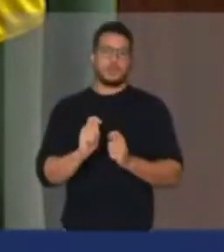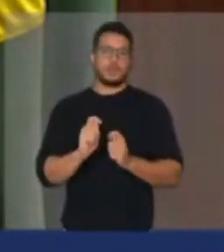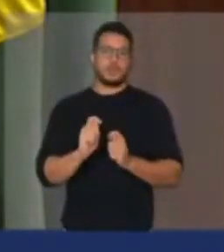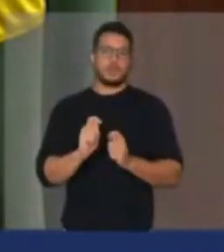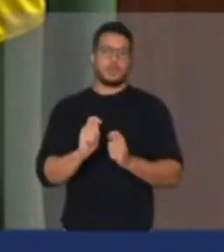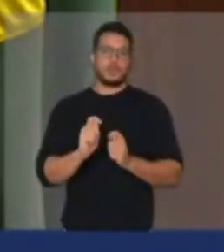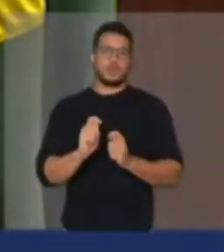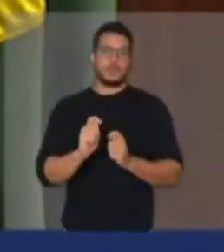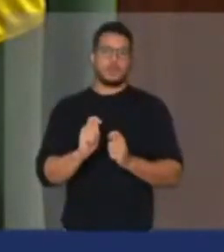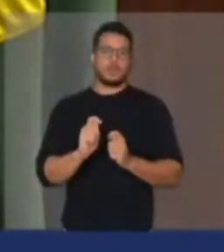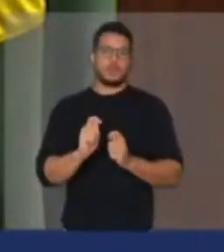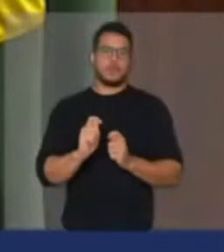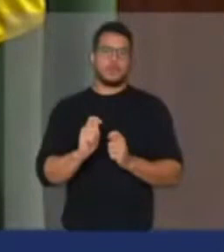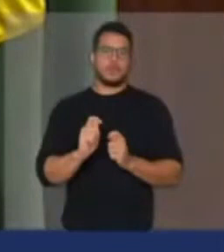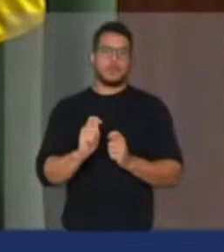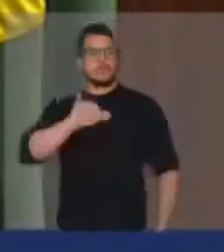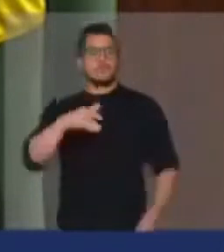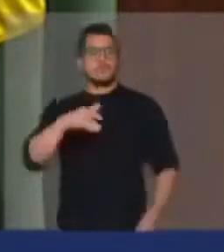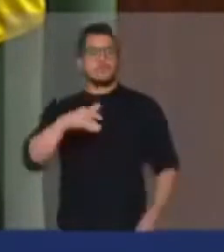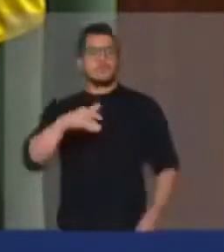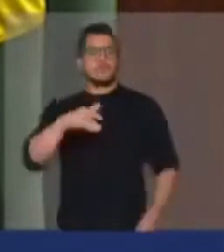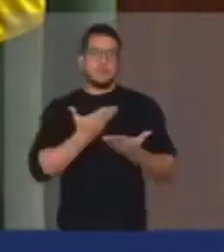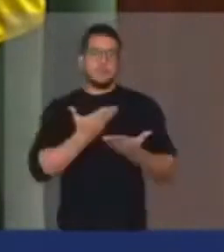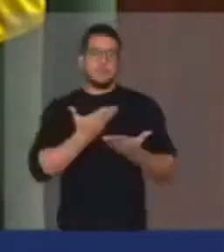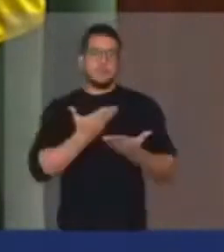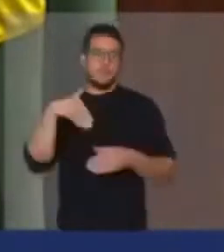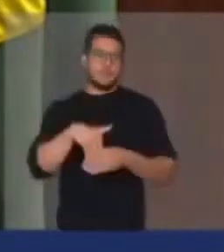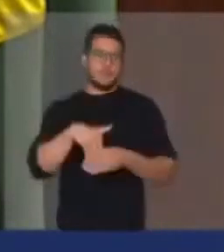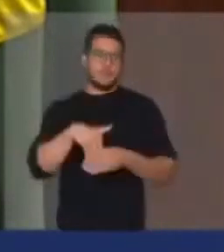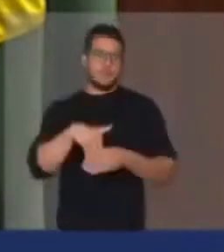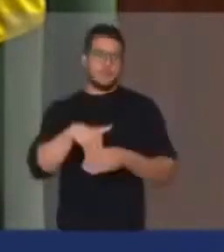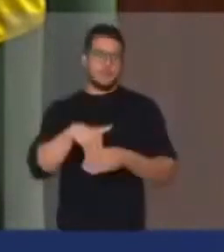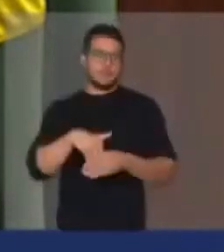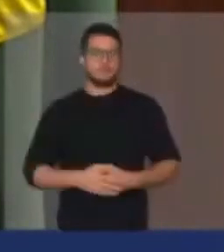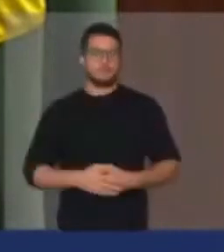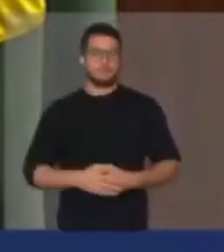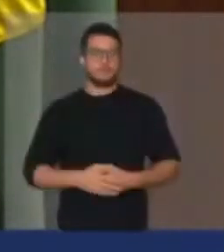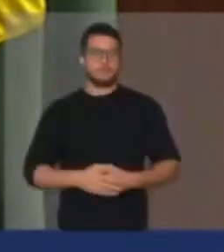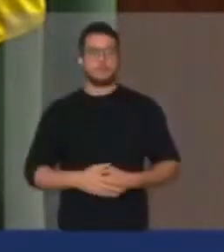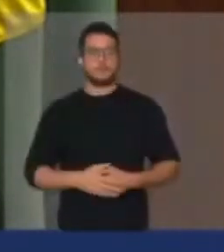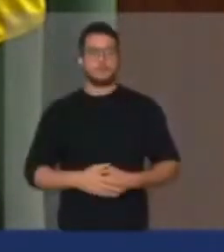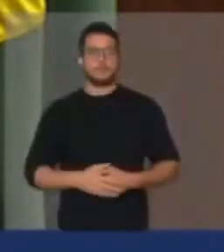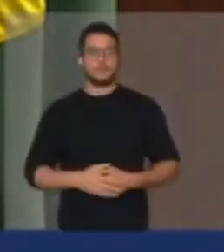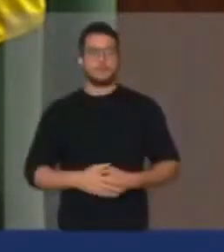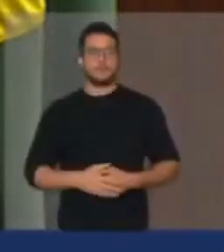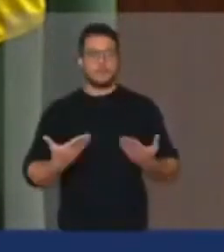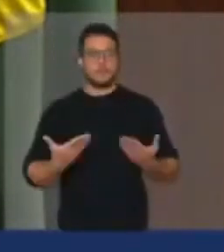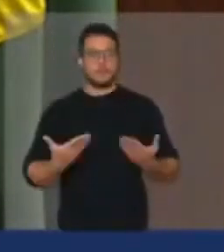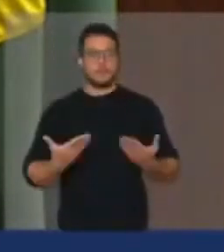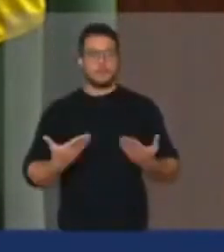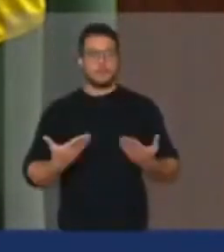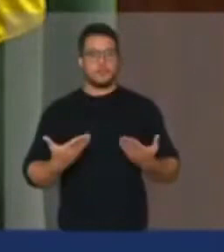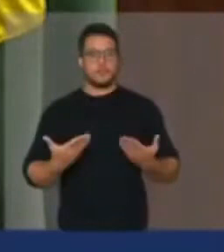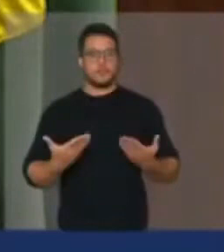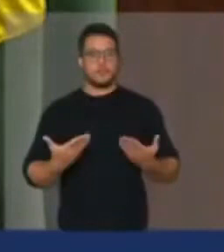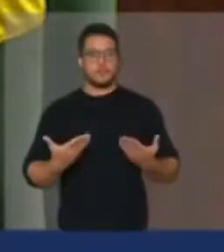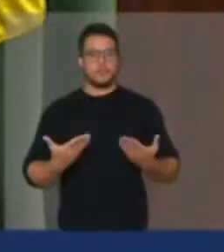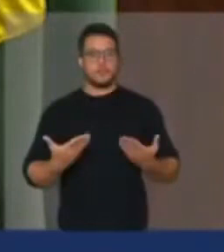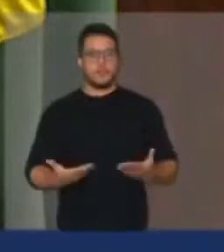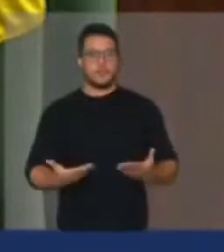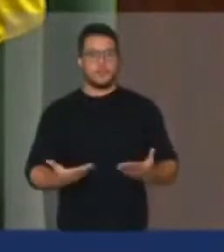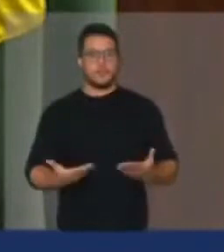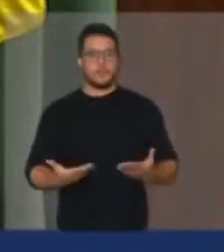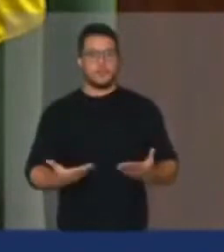urna. E mais do que isso, pela quantidade de crimes que envolvem ele, a sua trajetória, a sua